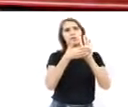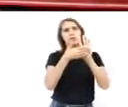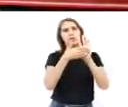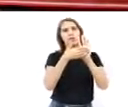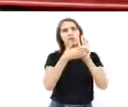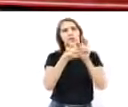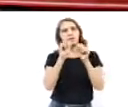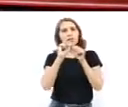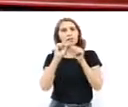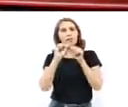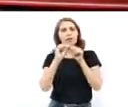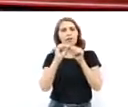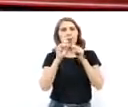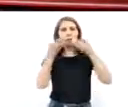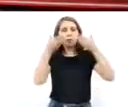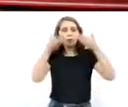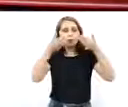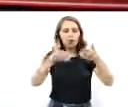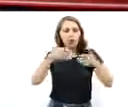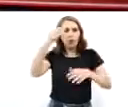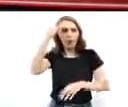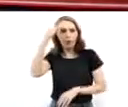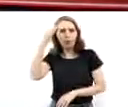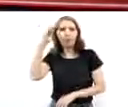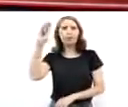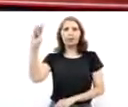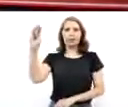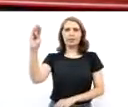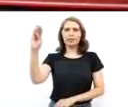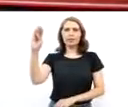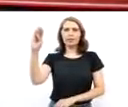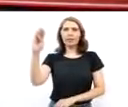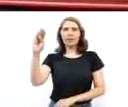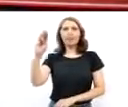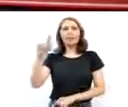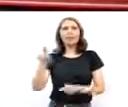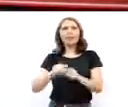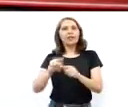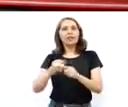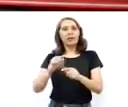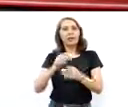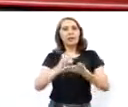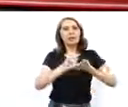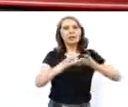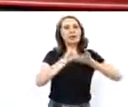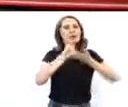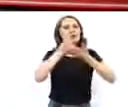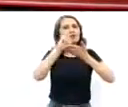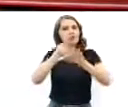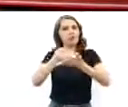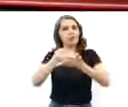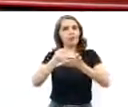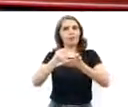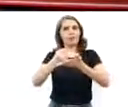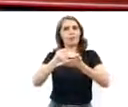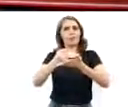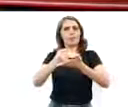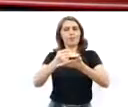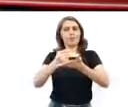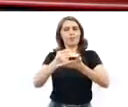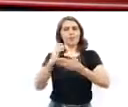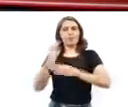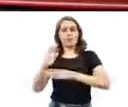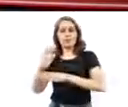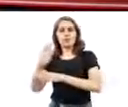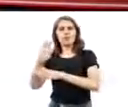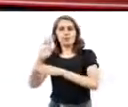proposta foi o nosso ápice, ela foi a nossa tábua de salvação, para que a gente pudesse acompanhar